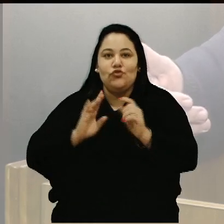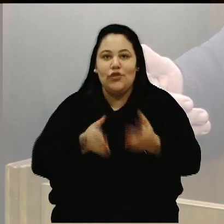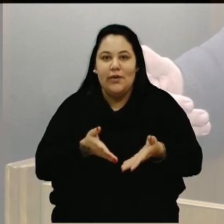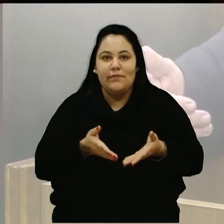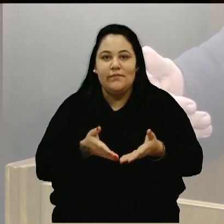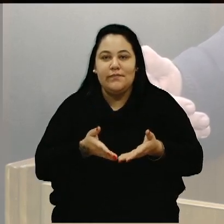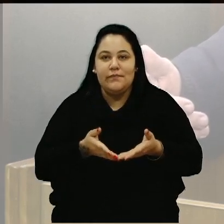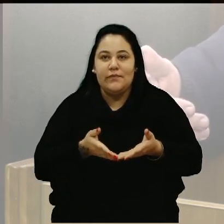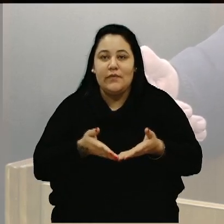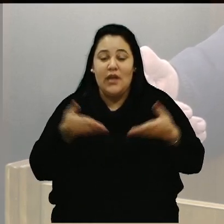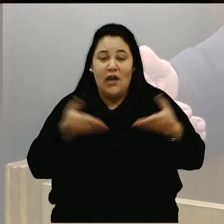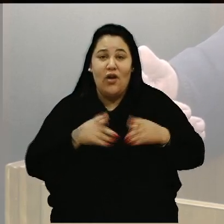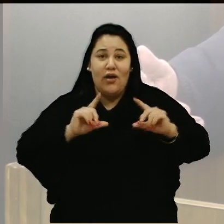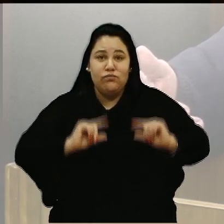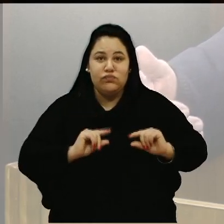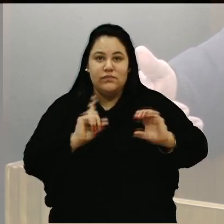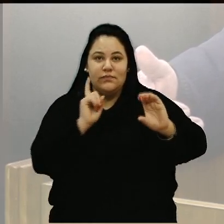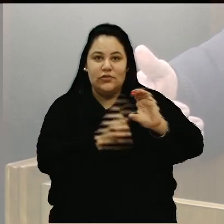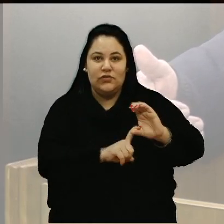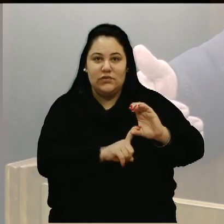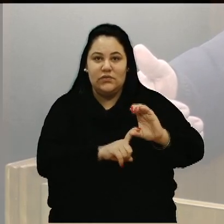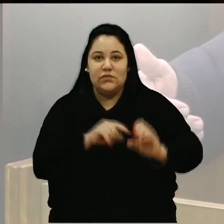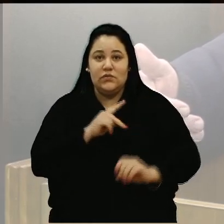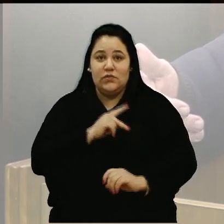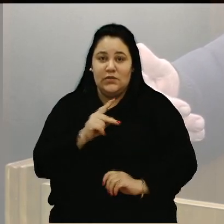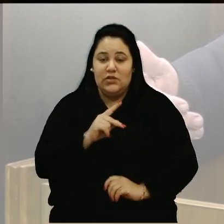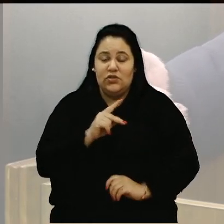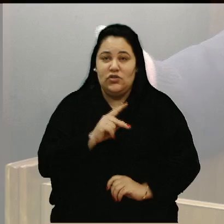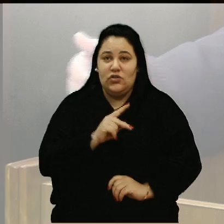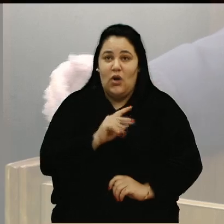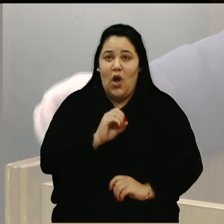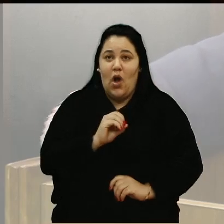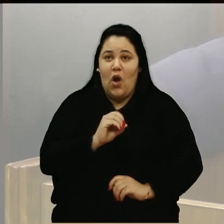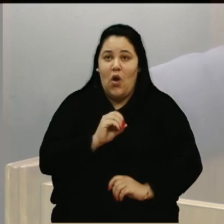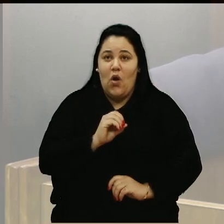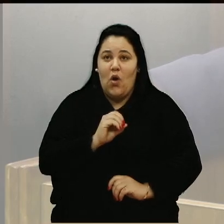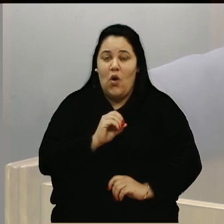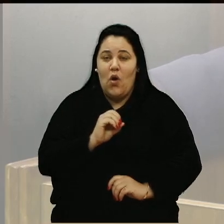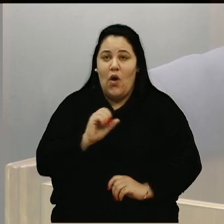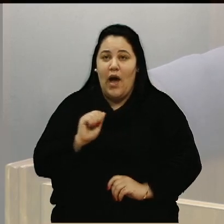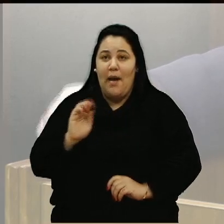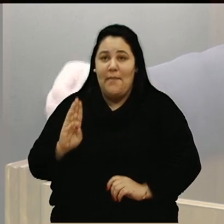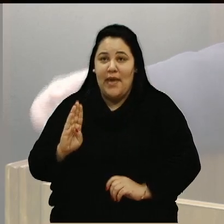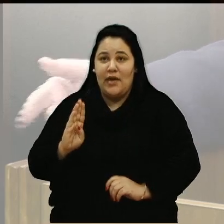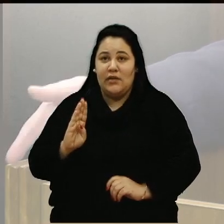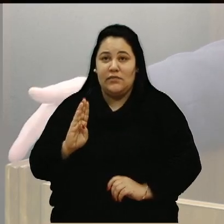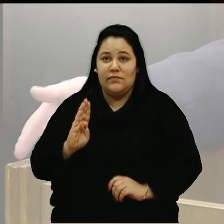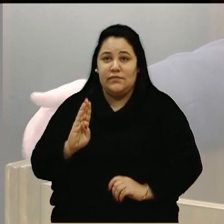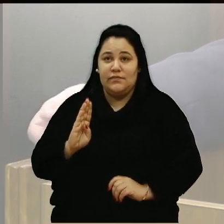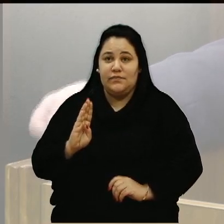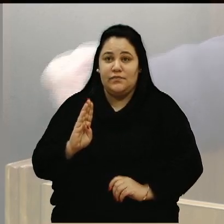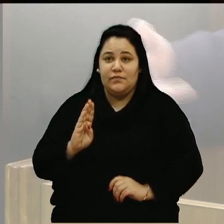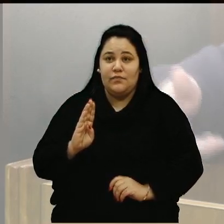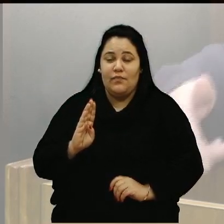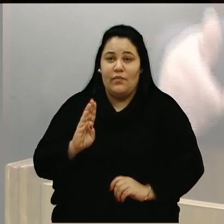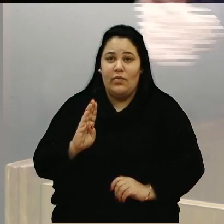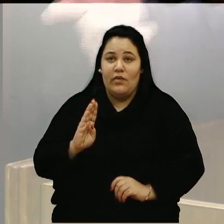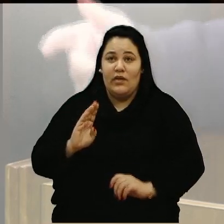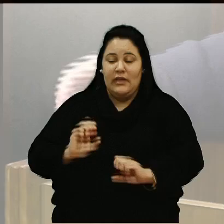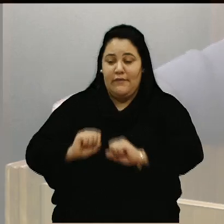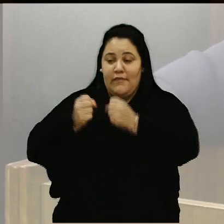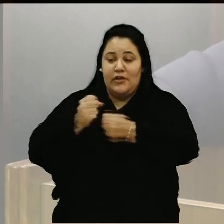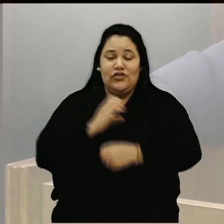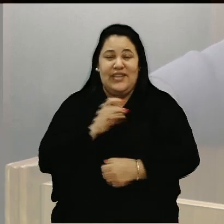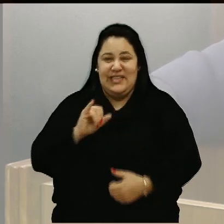essa redução da dívida que o presidente da OAB, o senhor Dr. Leonardo Lamacchia, vem defendendo na SIC e